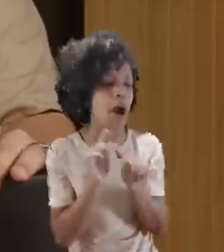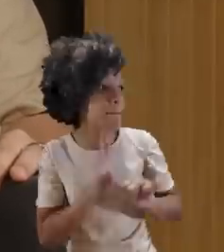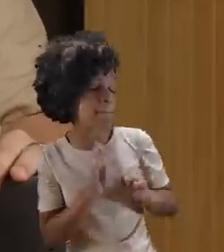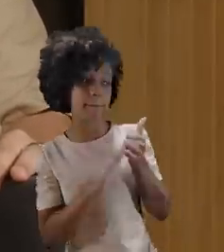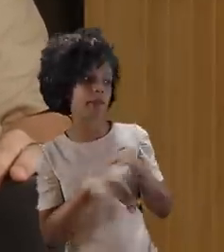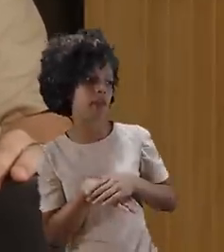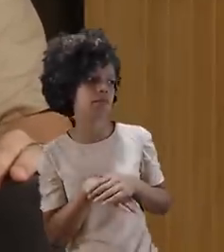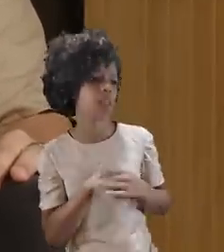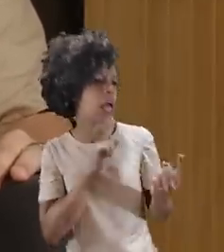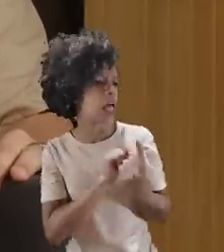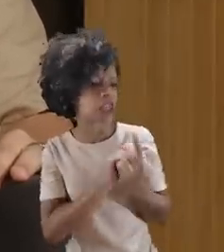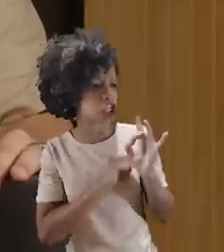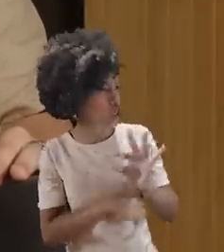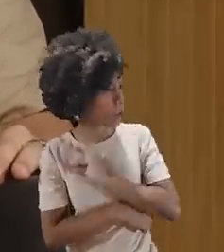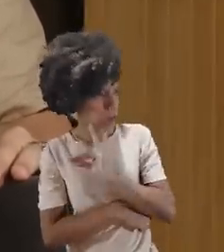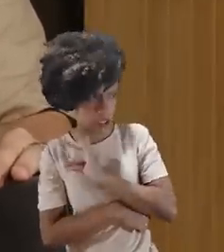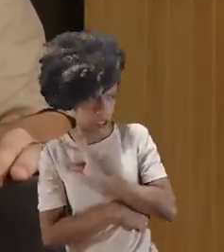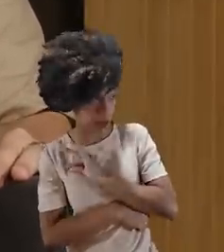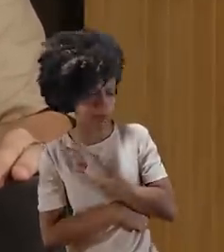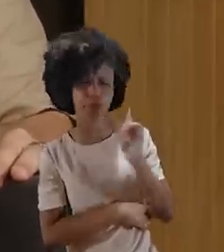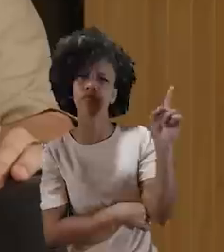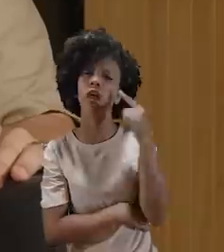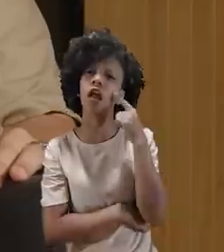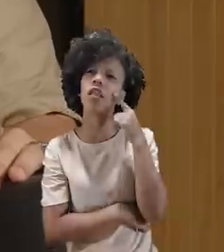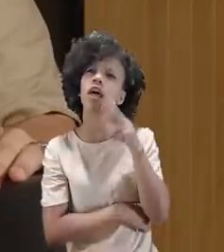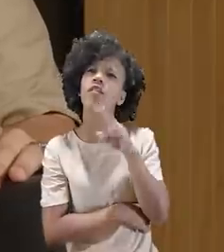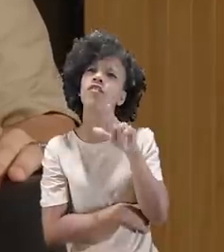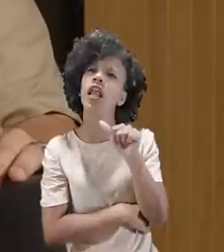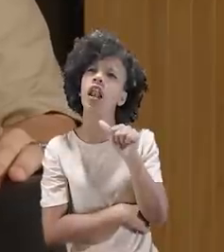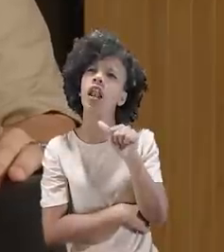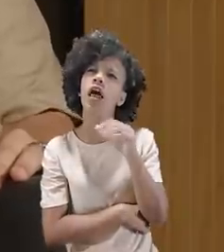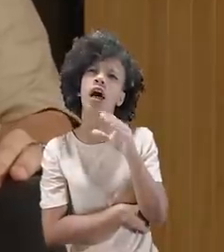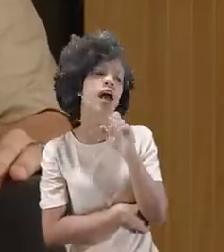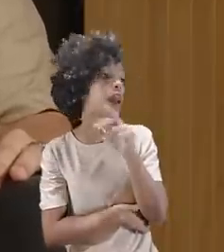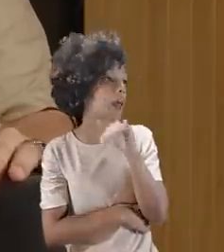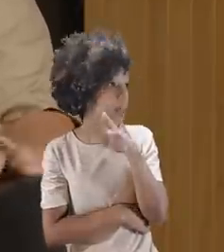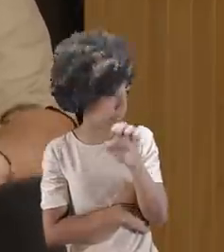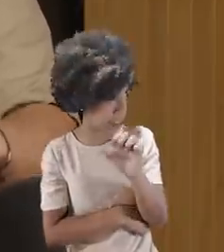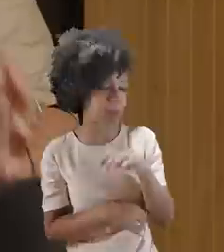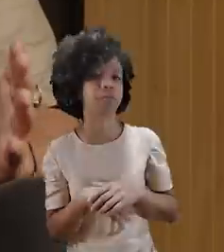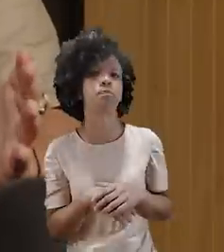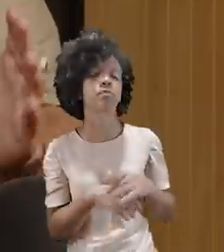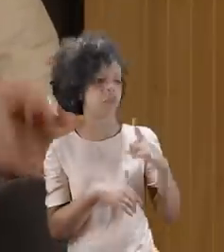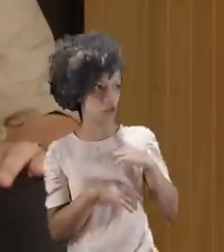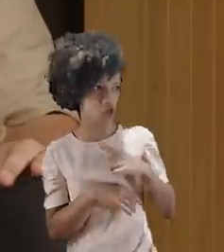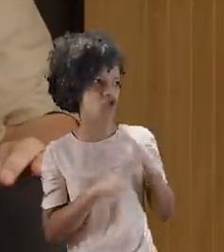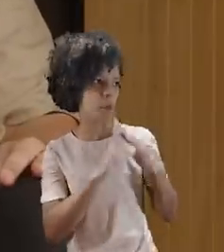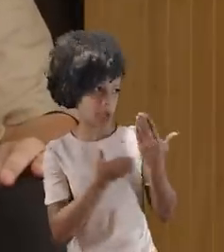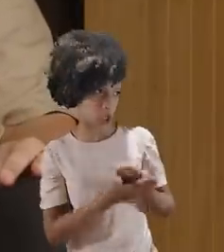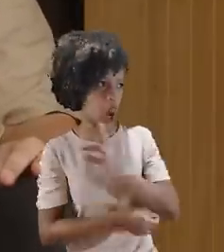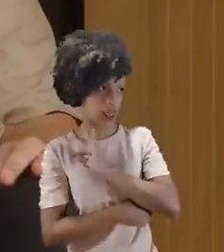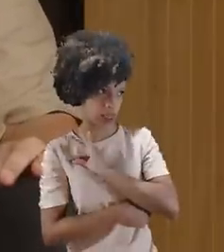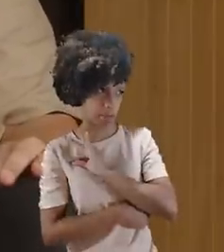uma das coisas que eu trabalhei eu atendi é só polícia uma só polícia lá na vila vila Clarice tinha uma escola da